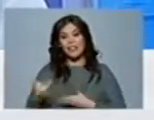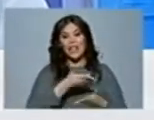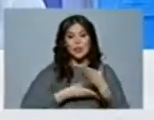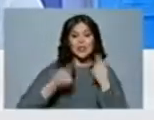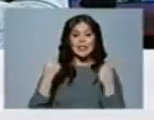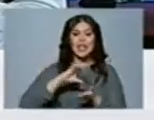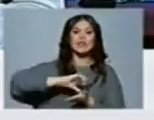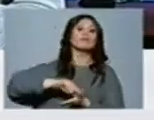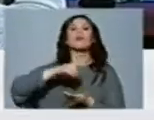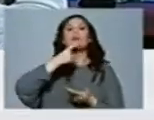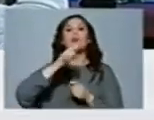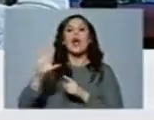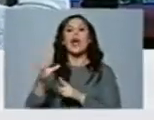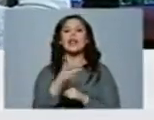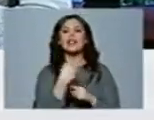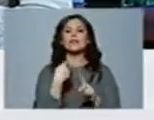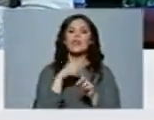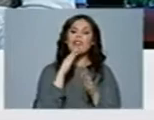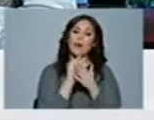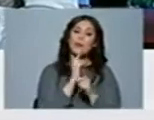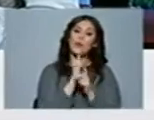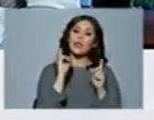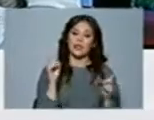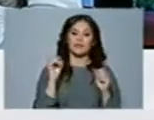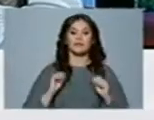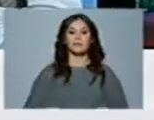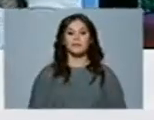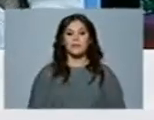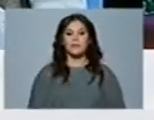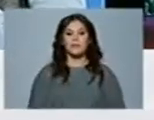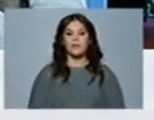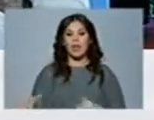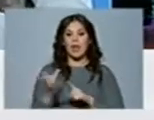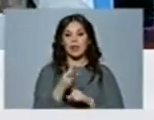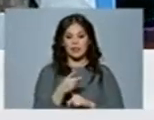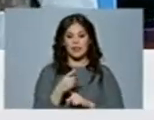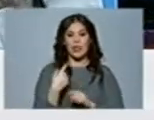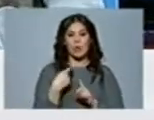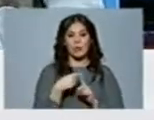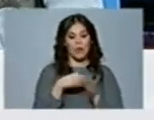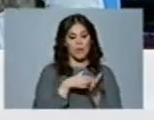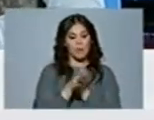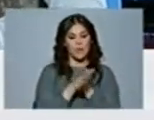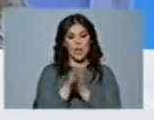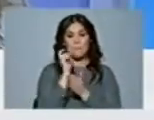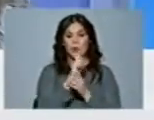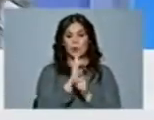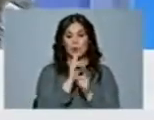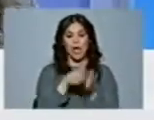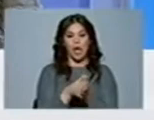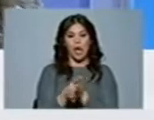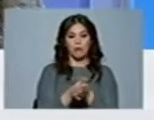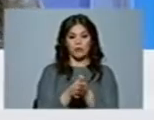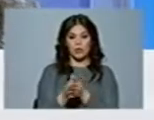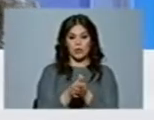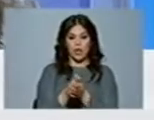O cliente em que é que beneficia da existência destes fins de semana? O cliente beneficia do facto de conseguir ter acesso a um prato